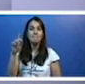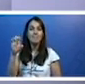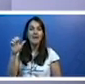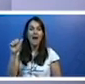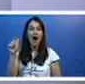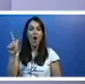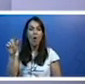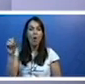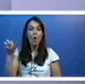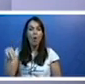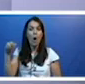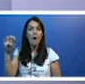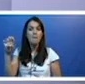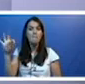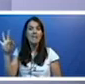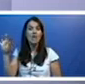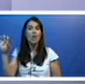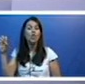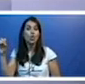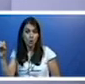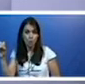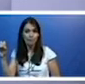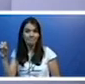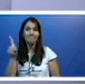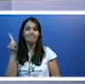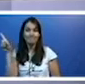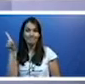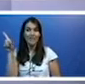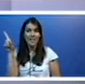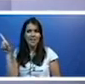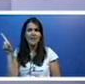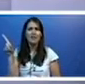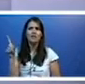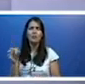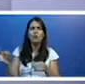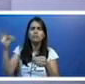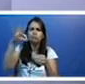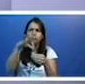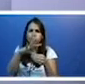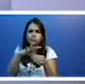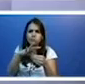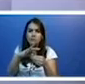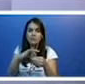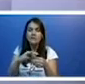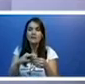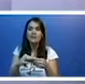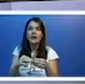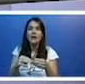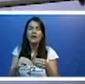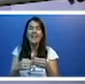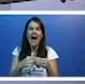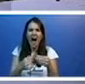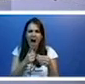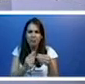Ele é usado aqui, né, um equipamento eletrônico que você coloca aqui essa parte sensível na substância